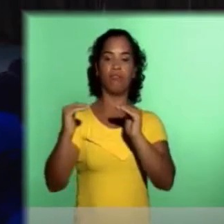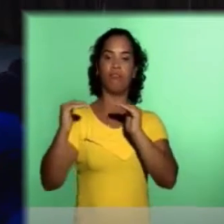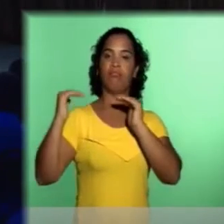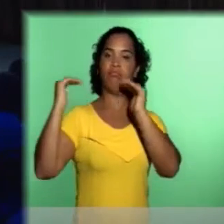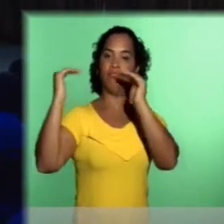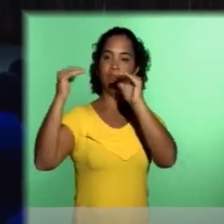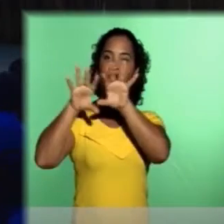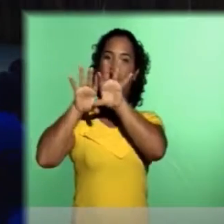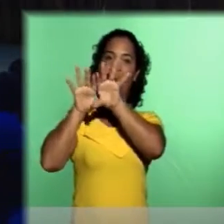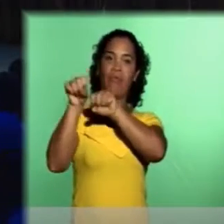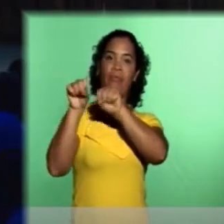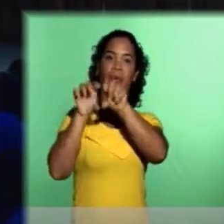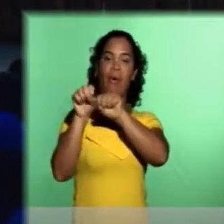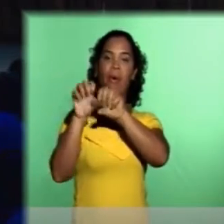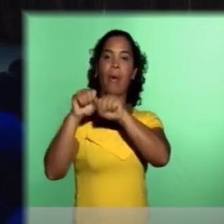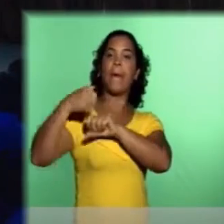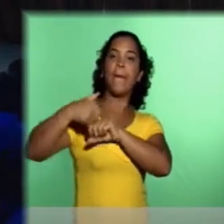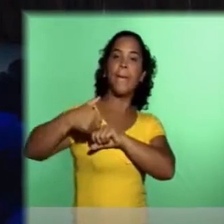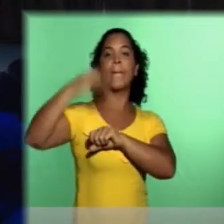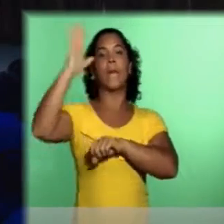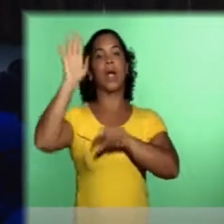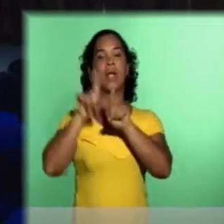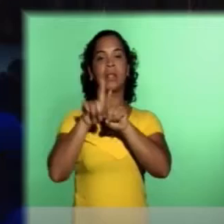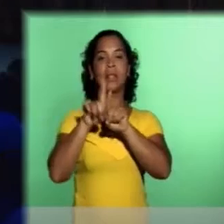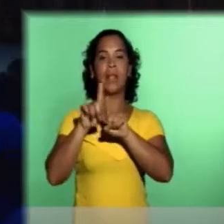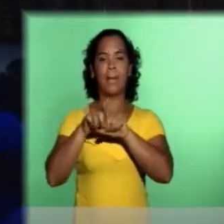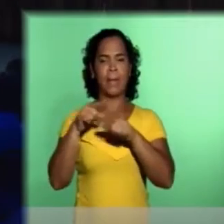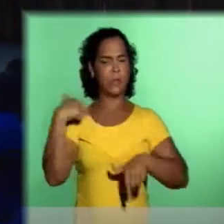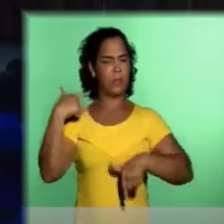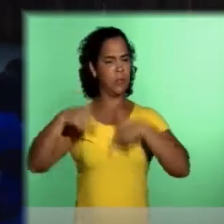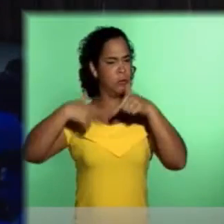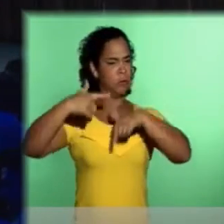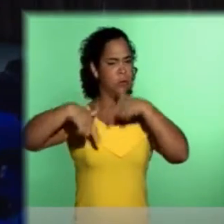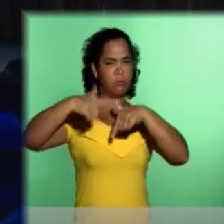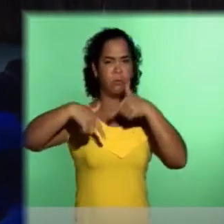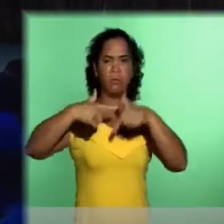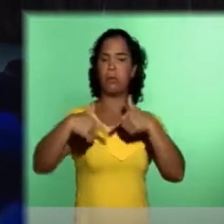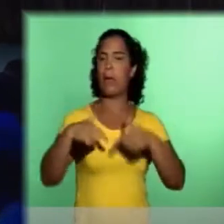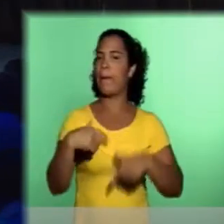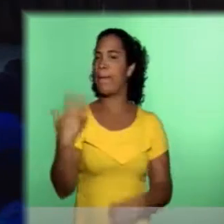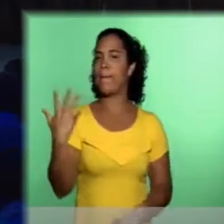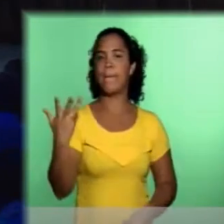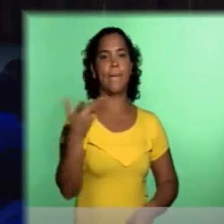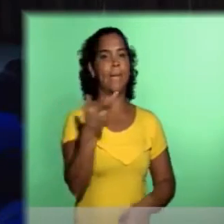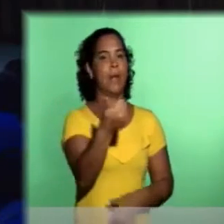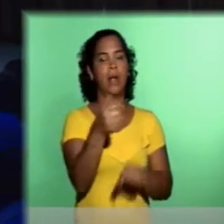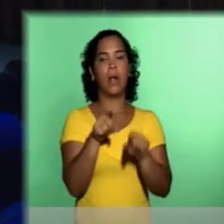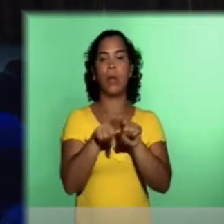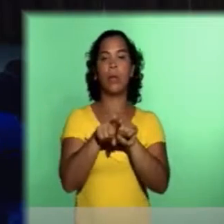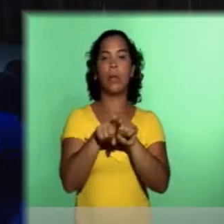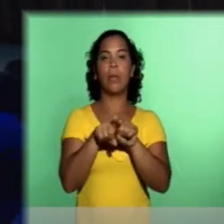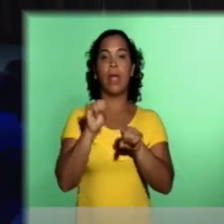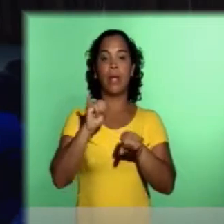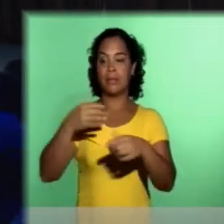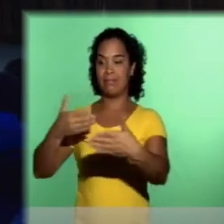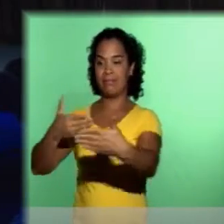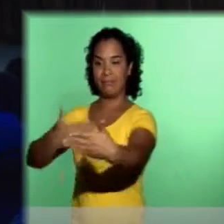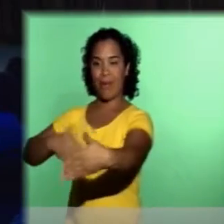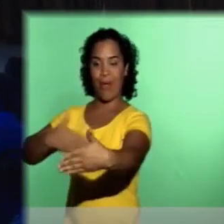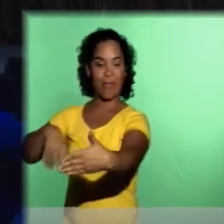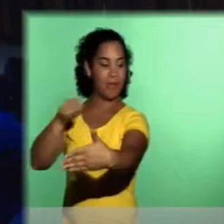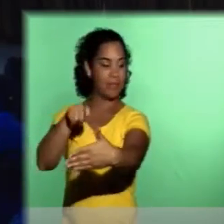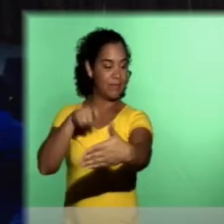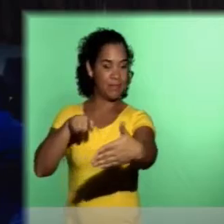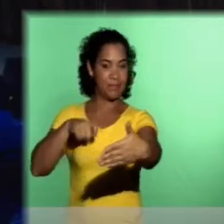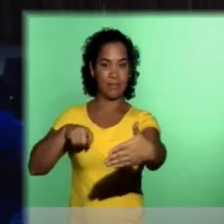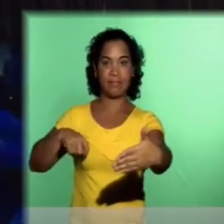escolaridade, e diga-se de passagem também, maior desempenho, né? Quando analisado os testes, que aí é possível discutir